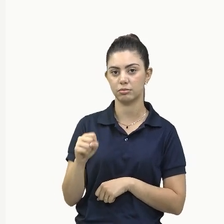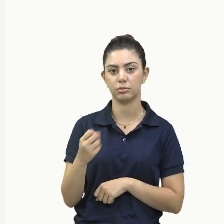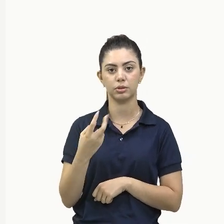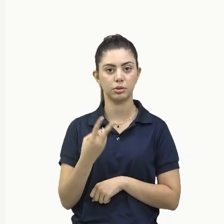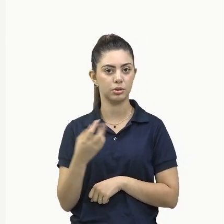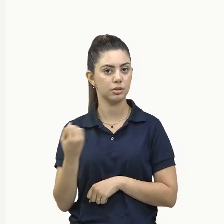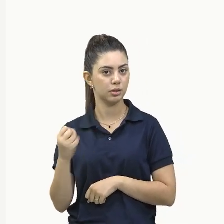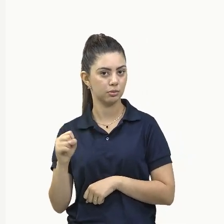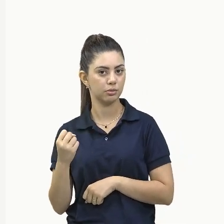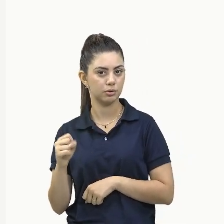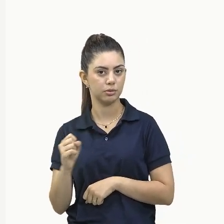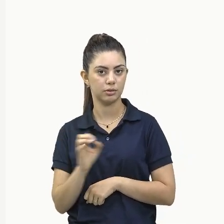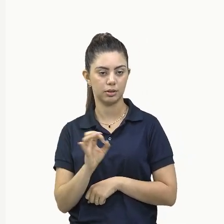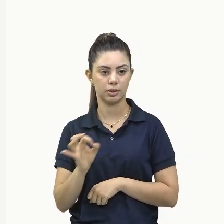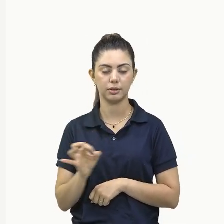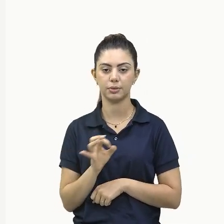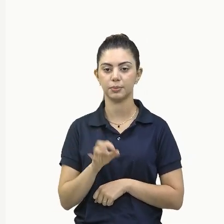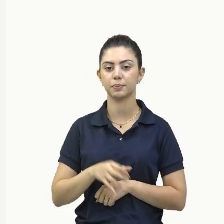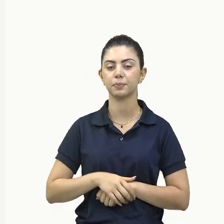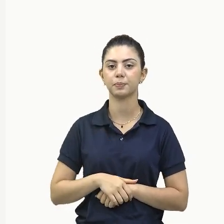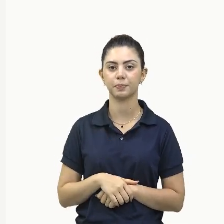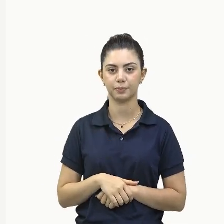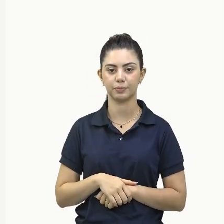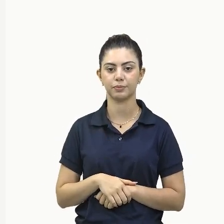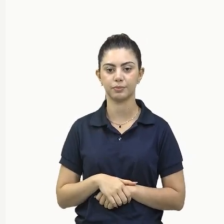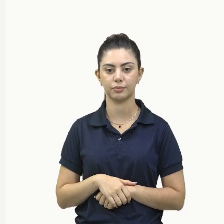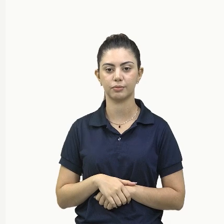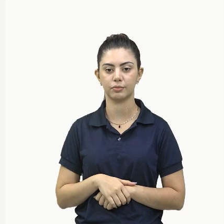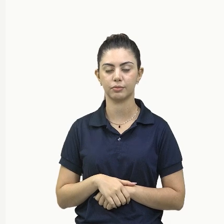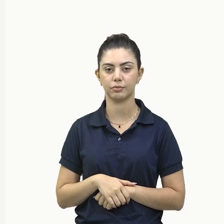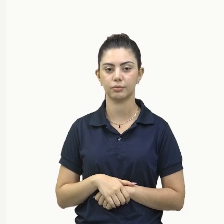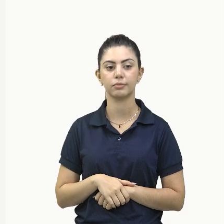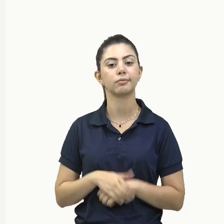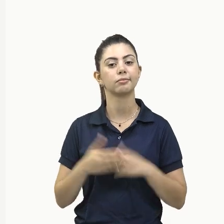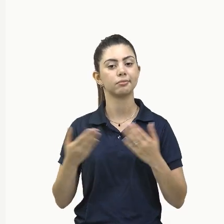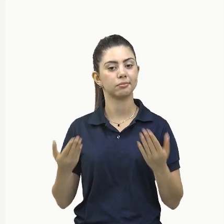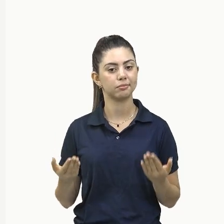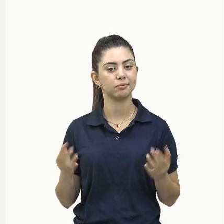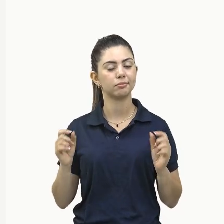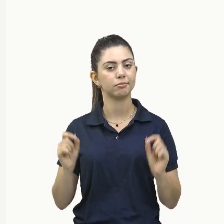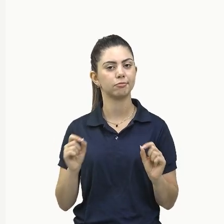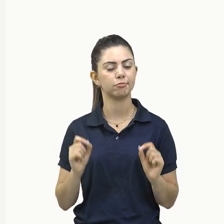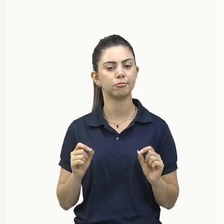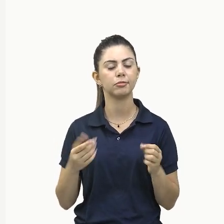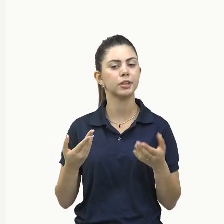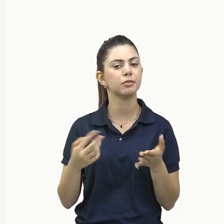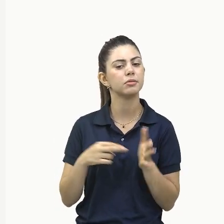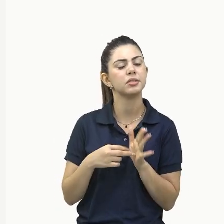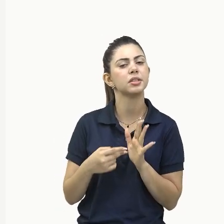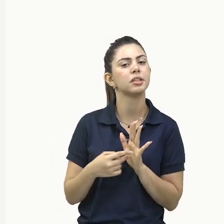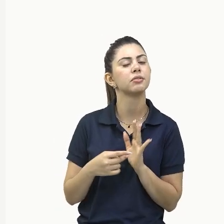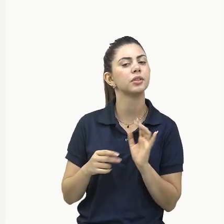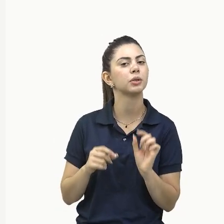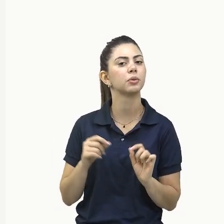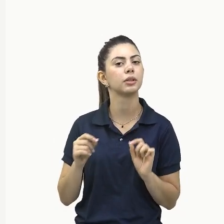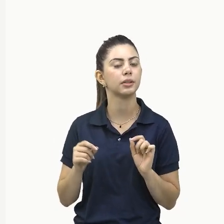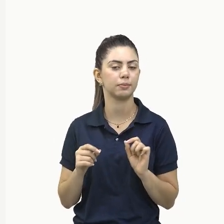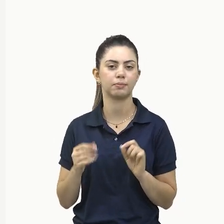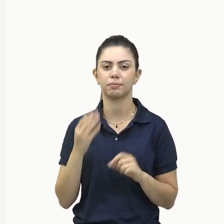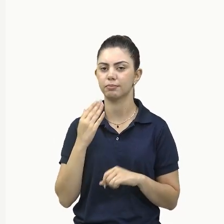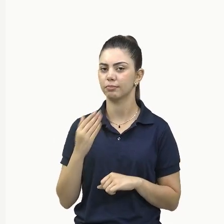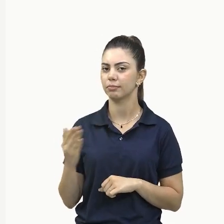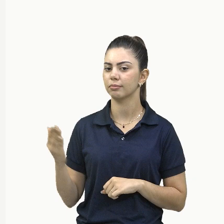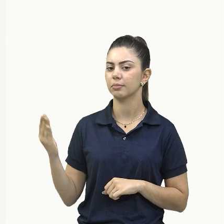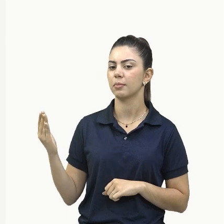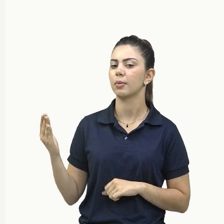2 segundos. Beleza. Então, o que quer dizer isso daqui, né?